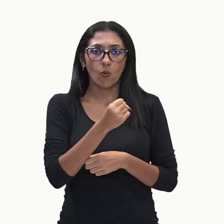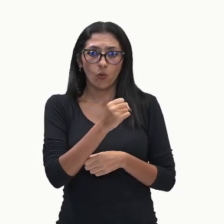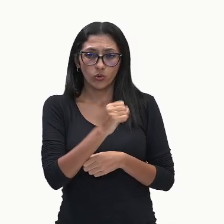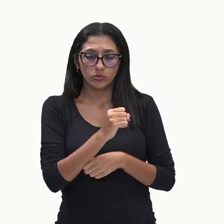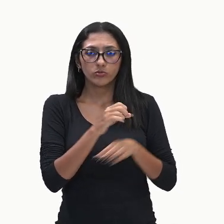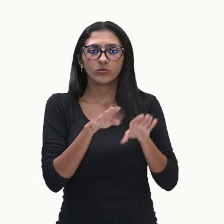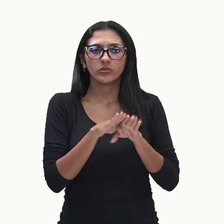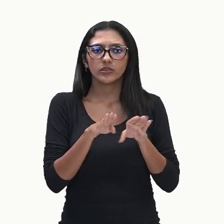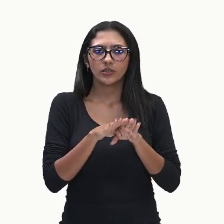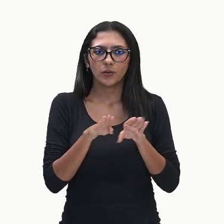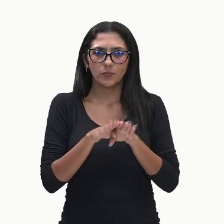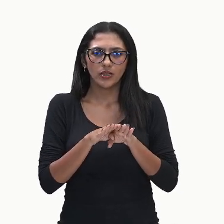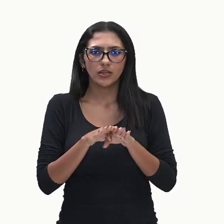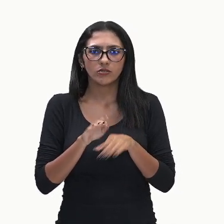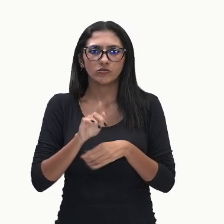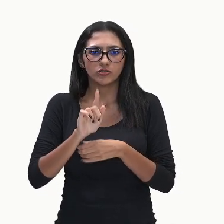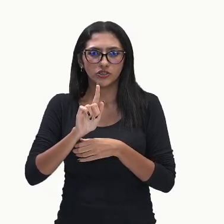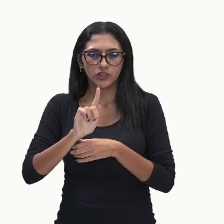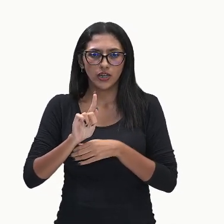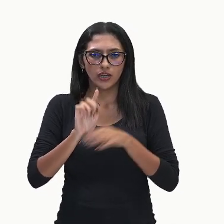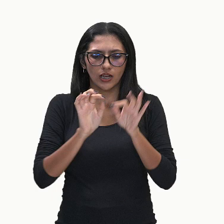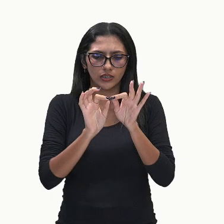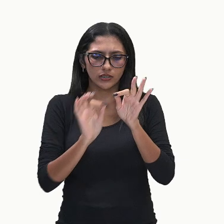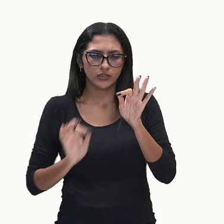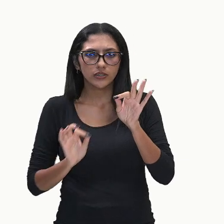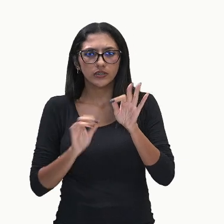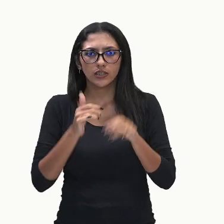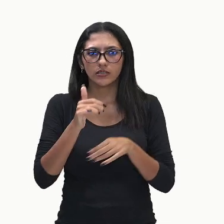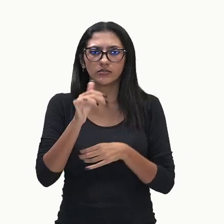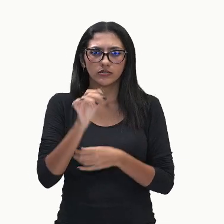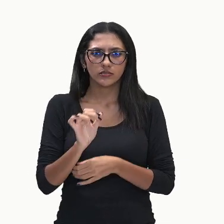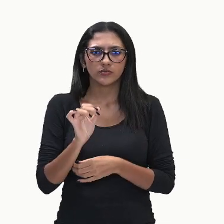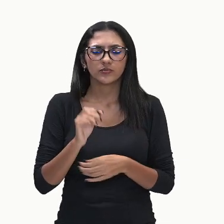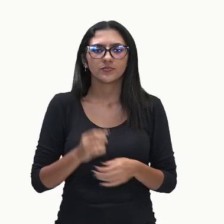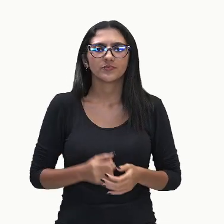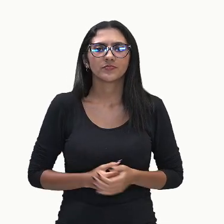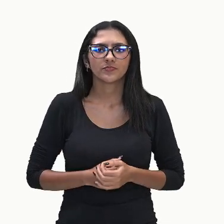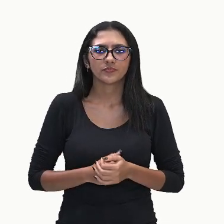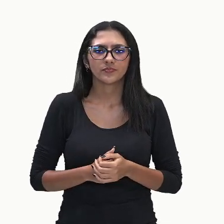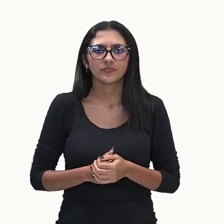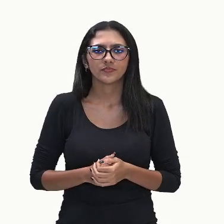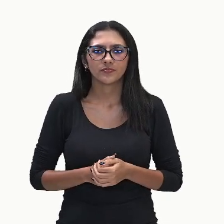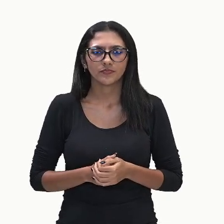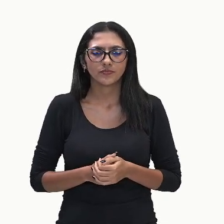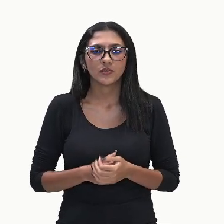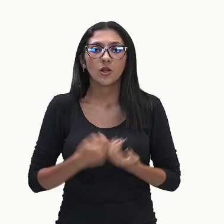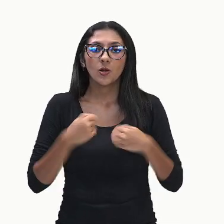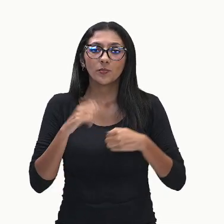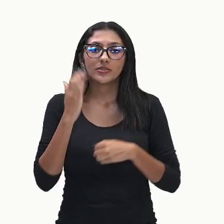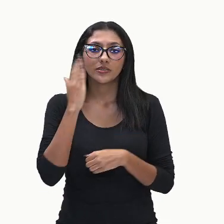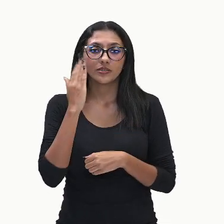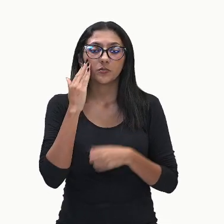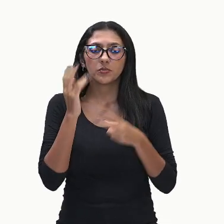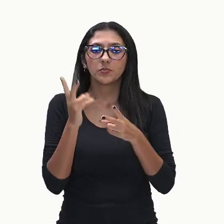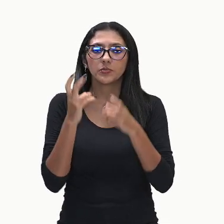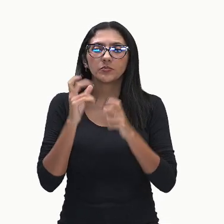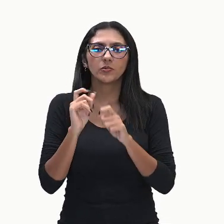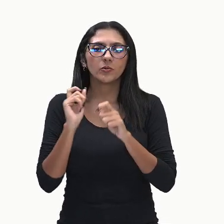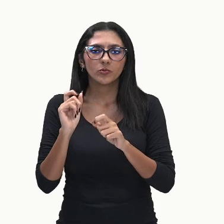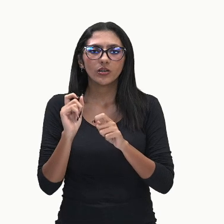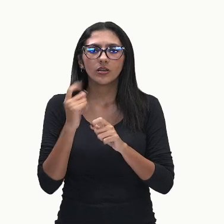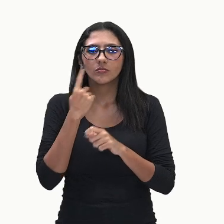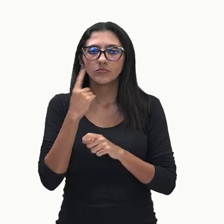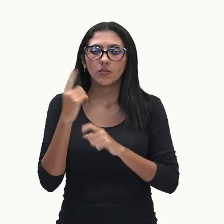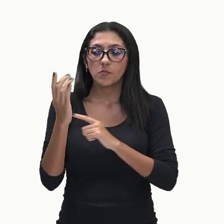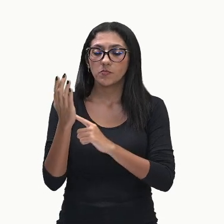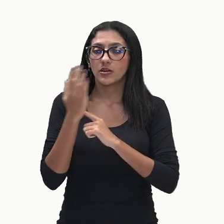centímetros. Olha lá, pessoal, importante sempre aqui você verificar qual o valor de π a questão está